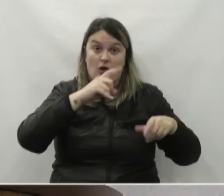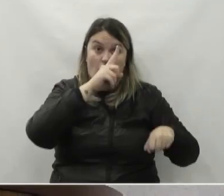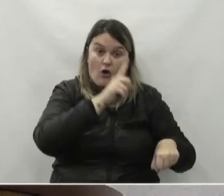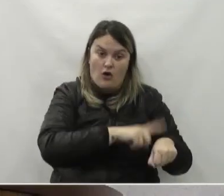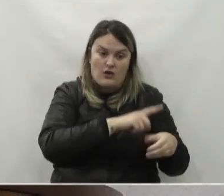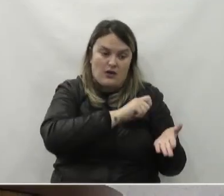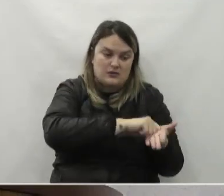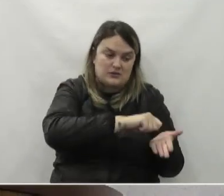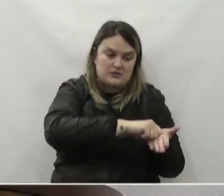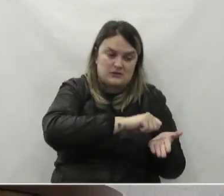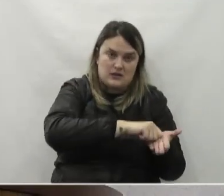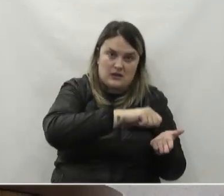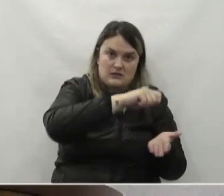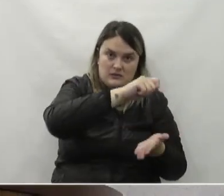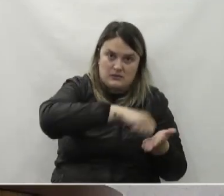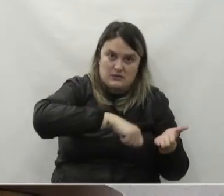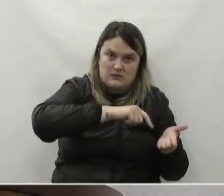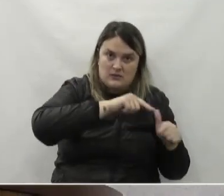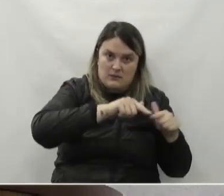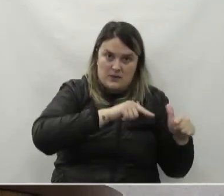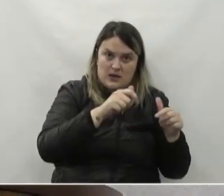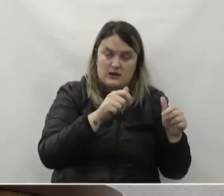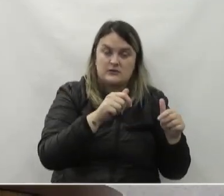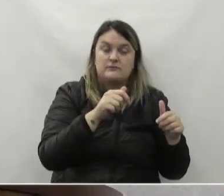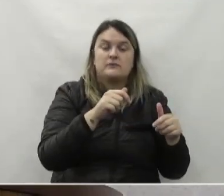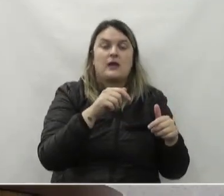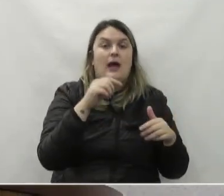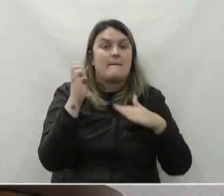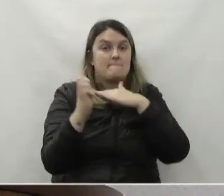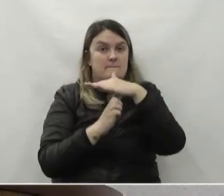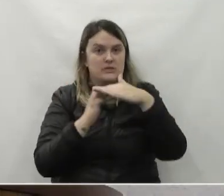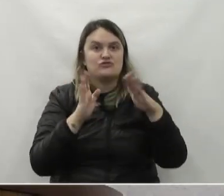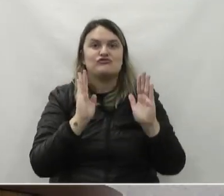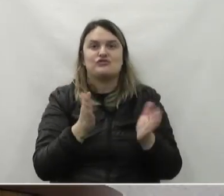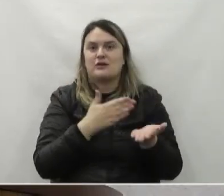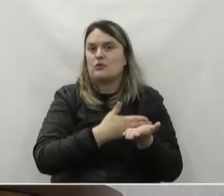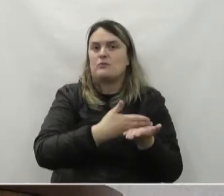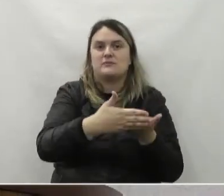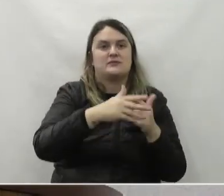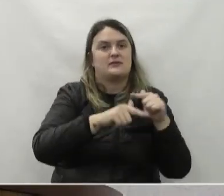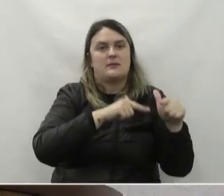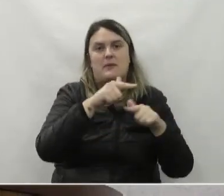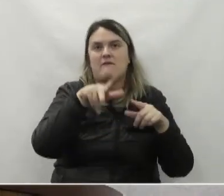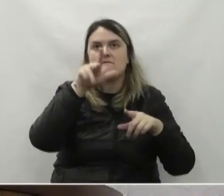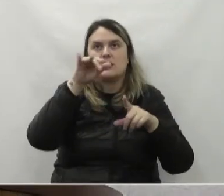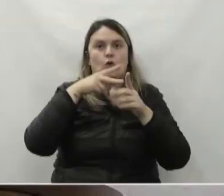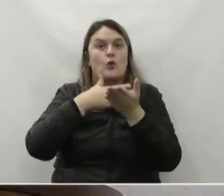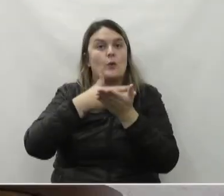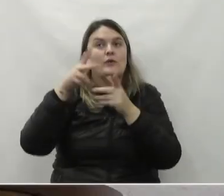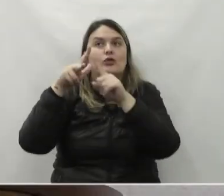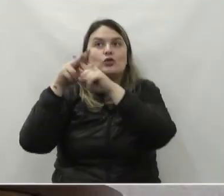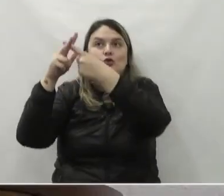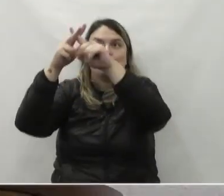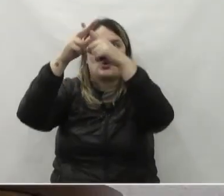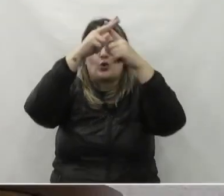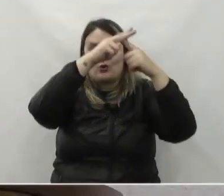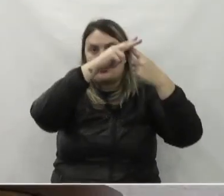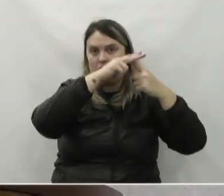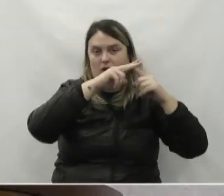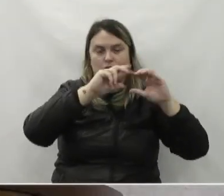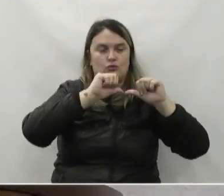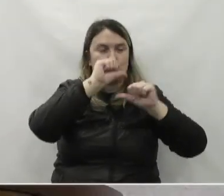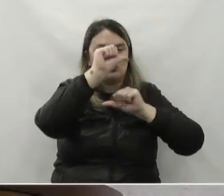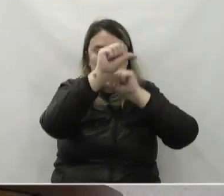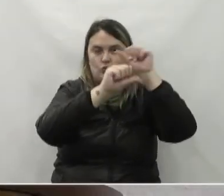serviço junto à empresa IPFoco, ela já vai estar à disposição para fazer toda a troca